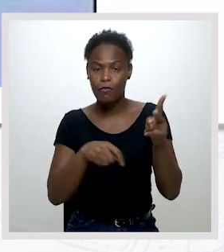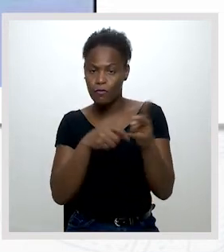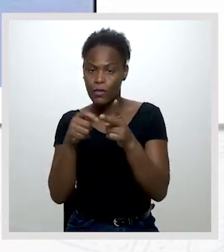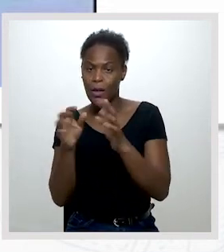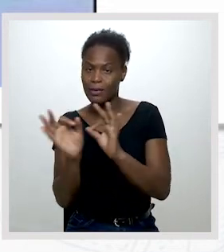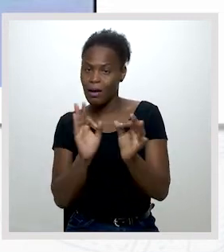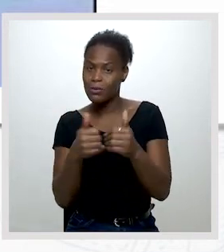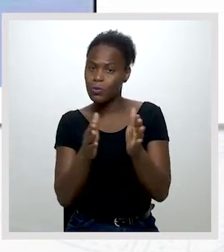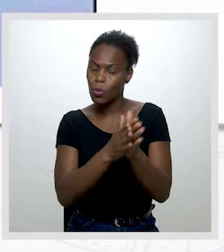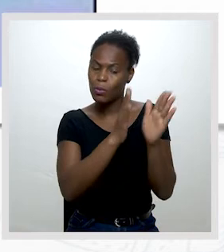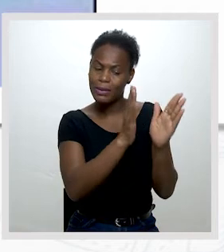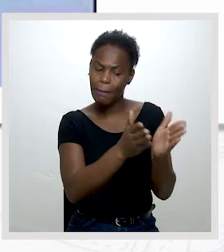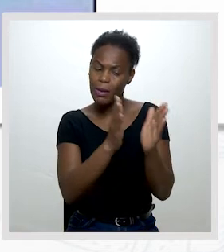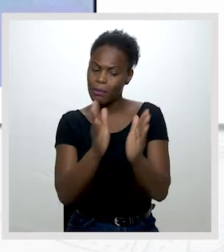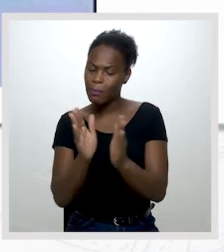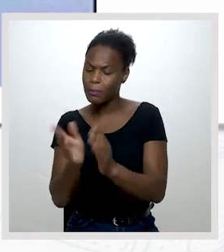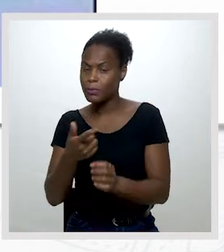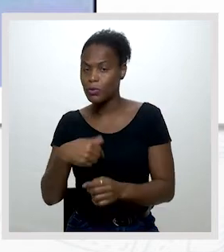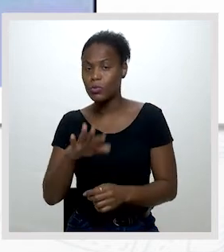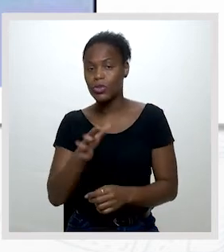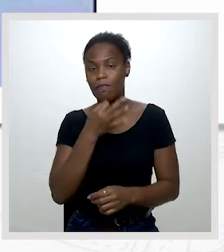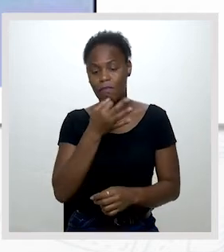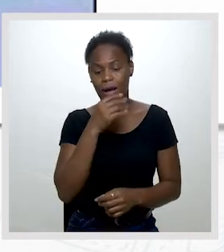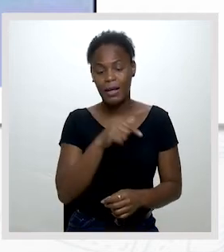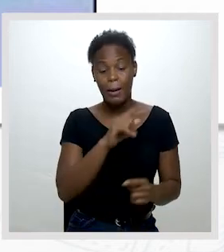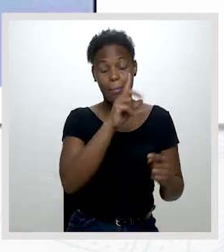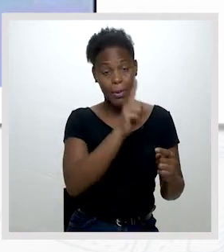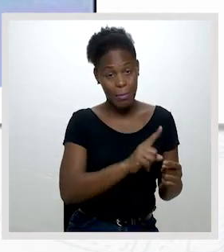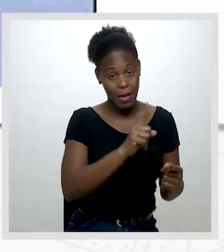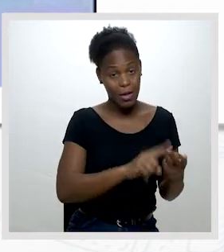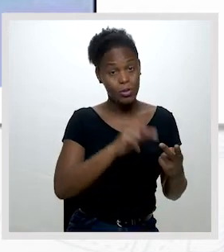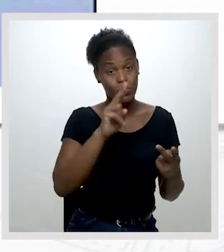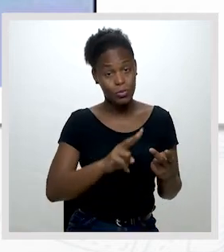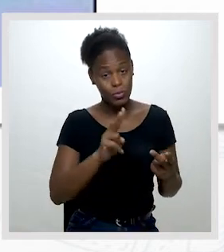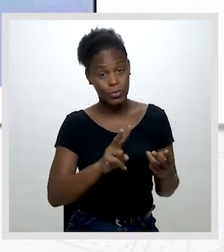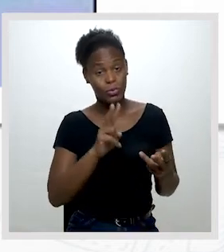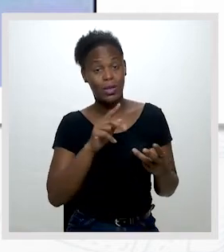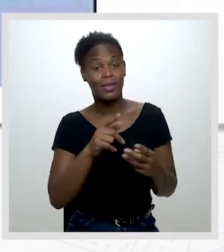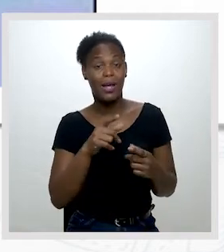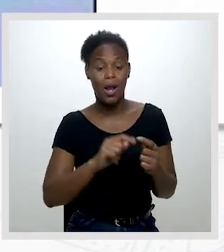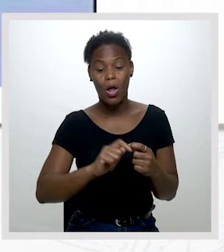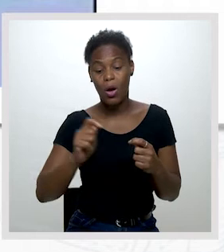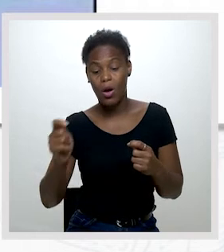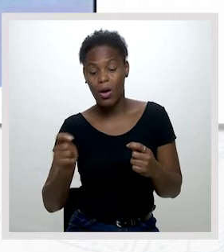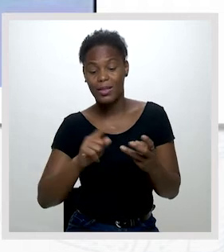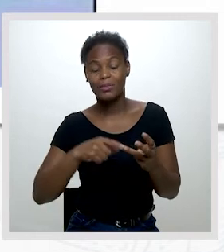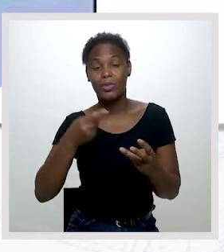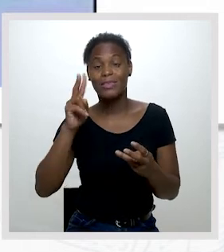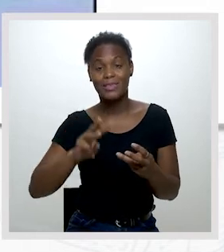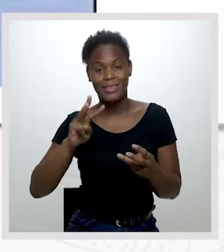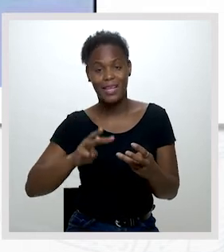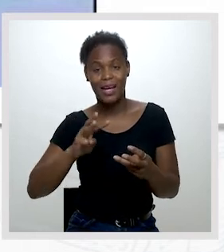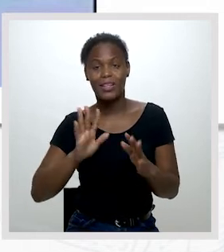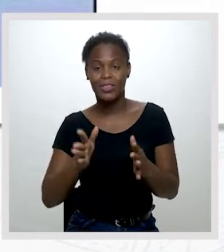as etapas que nós já falamos aqui. A primeira etapa, a segunda etapa de alongamento, não é? E a terceira etapa, que é a etapa